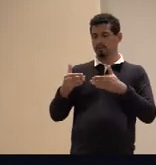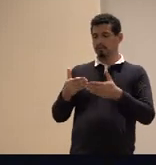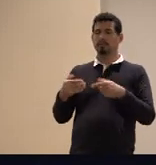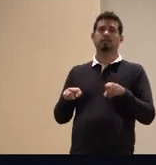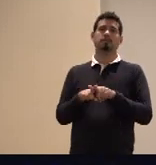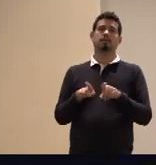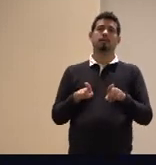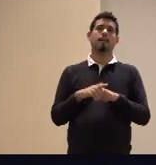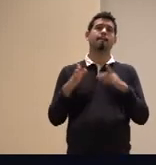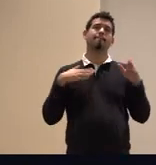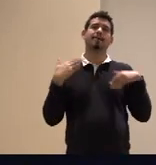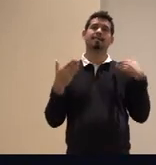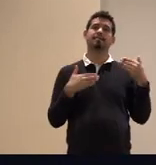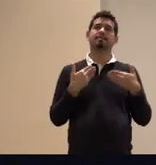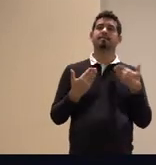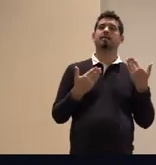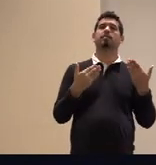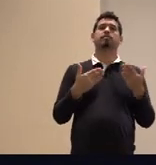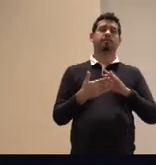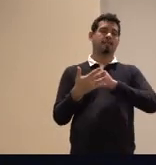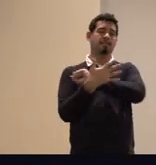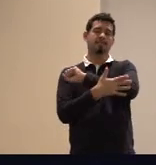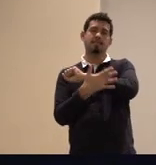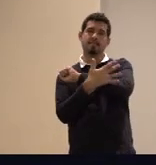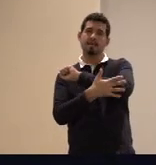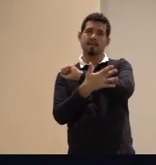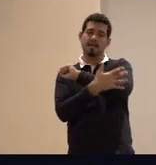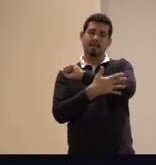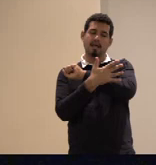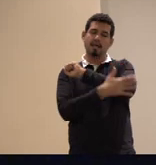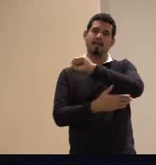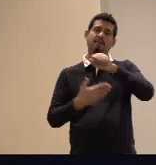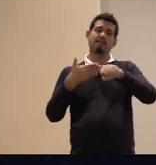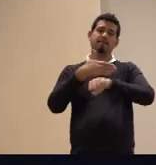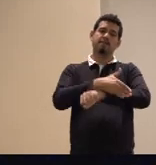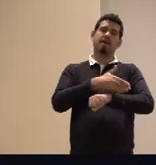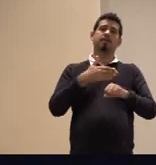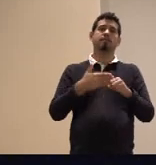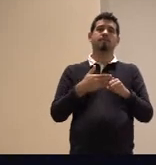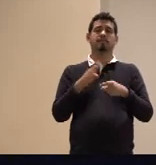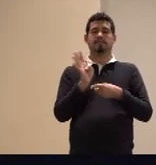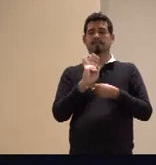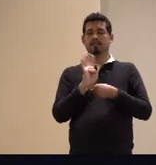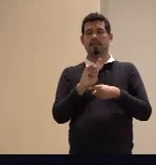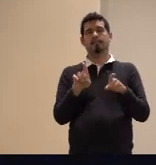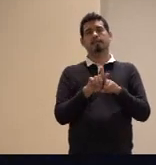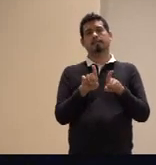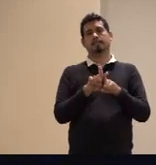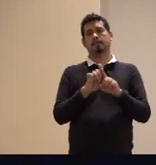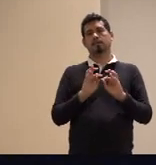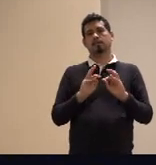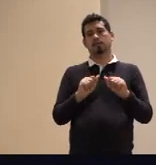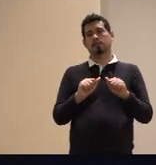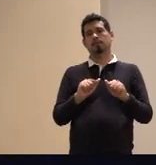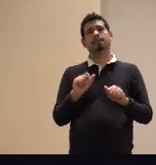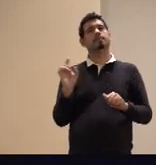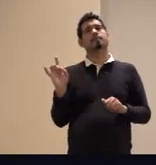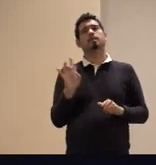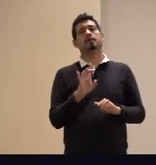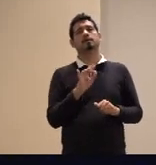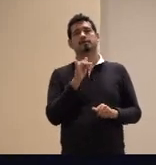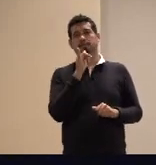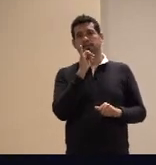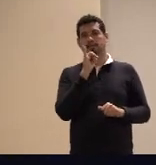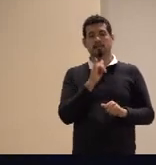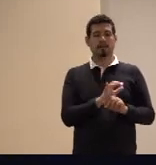de trem, uma ida ao cinema. Então, tudo isso está envolvido, né, não só na questão financeira que